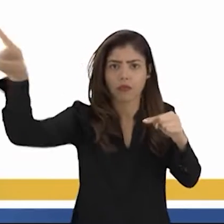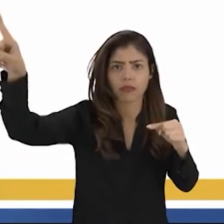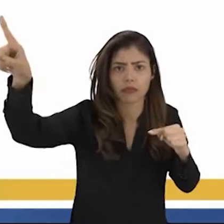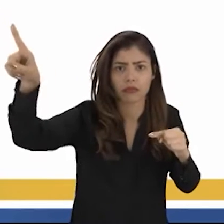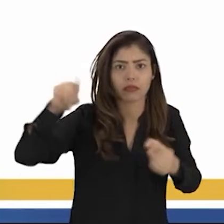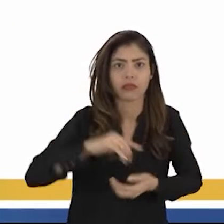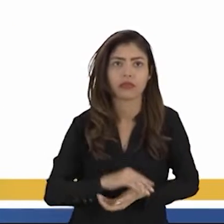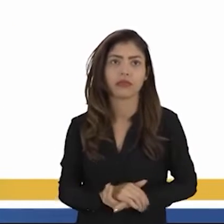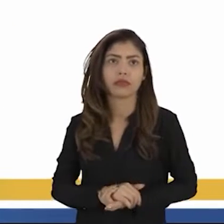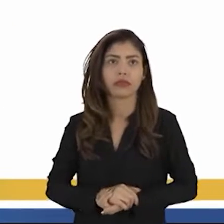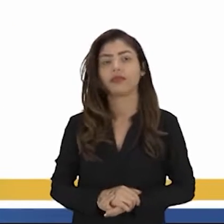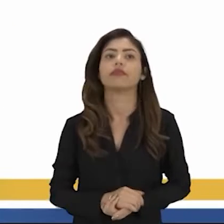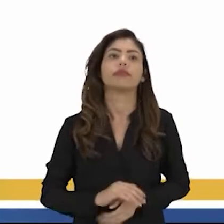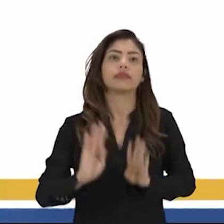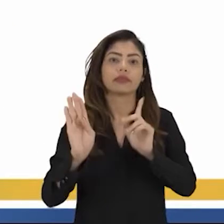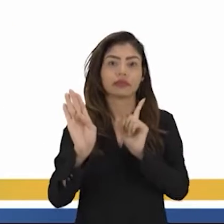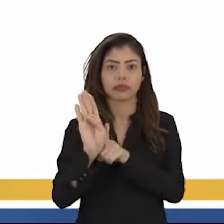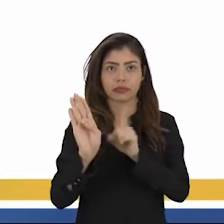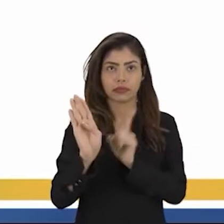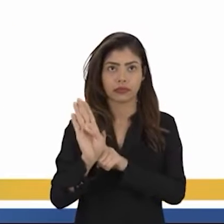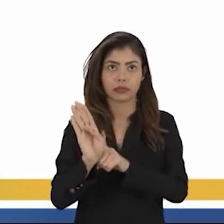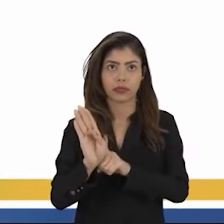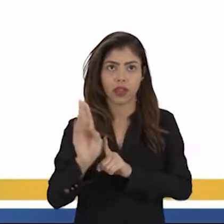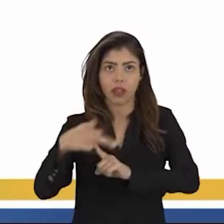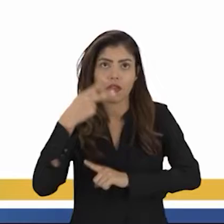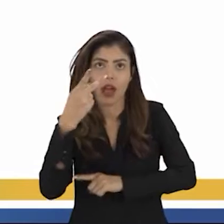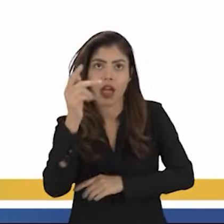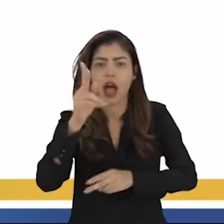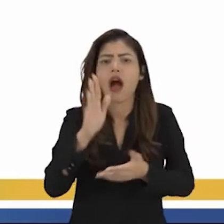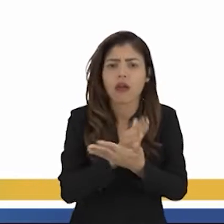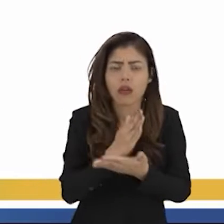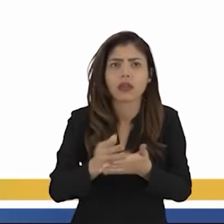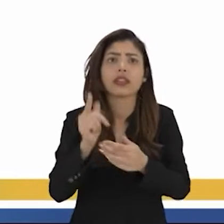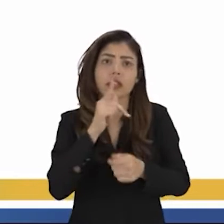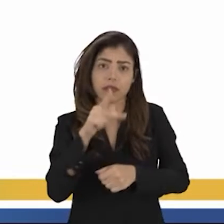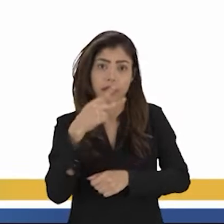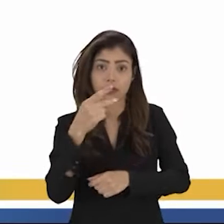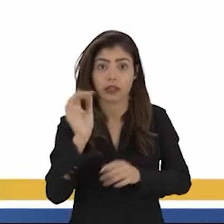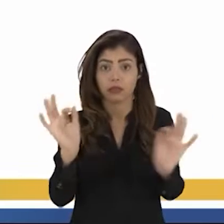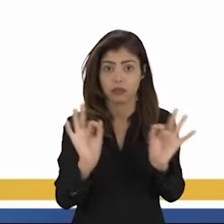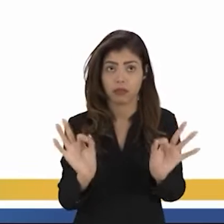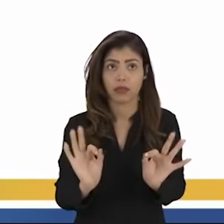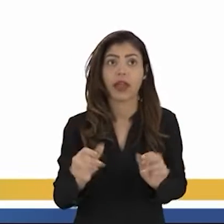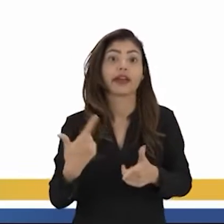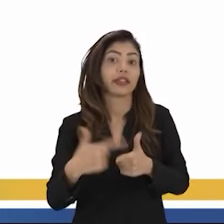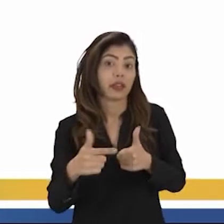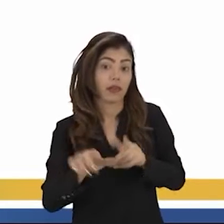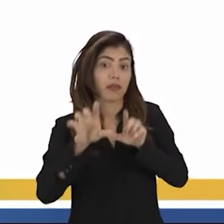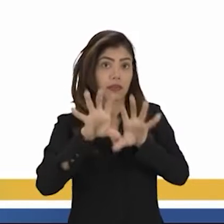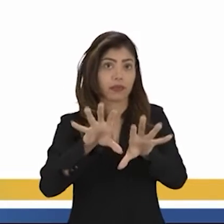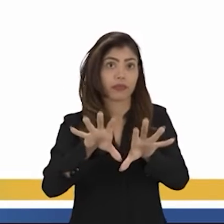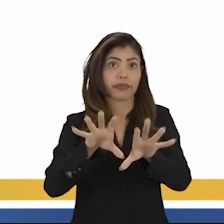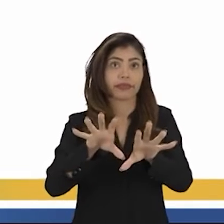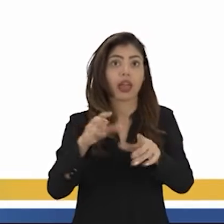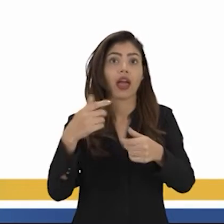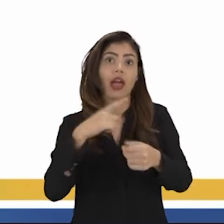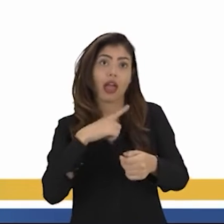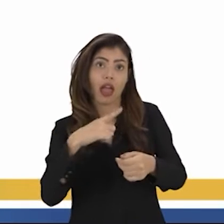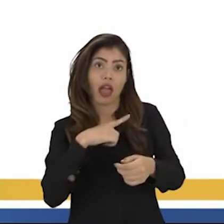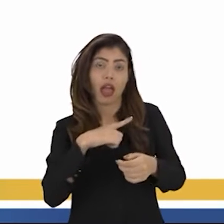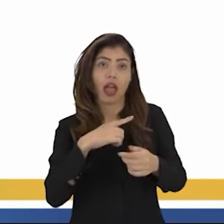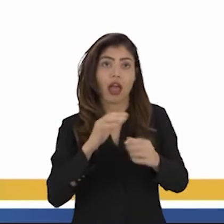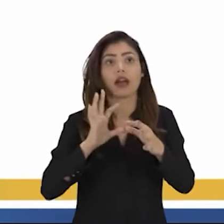embora. B. Anunciar algo que se vai dizer. Esse é o problema dessa geração.